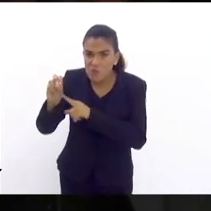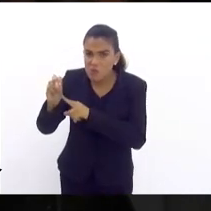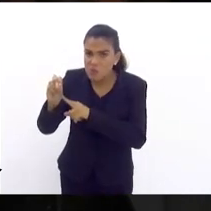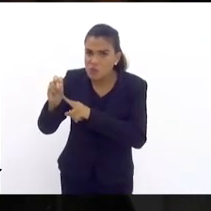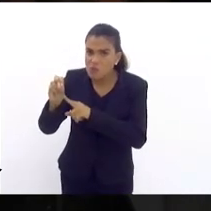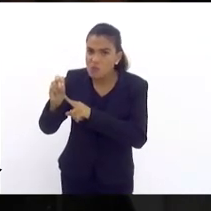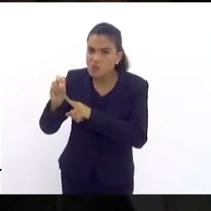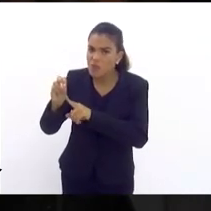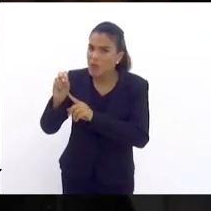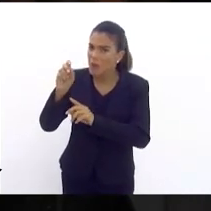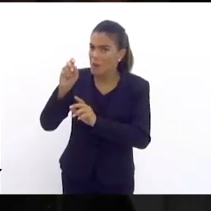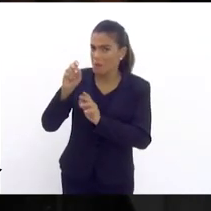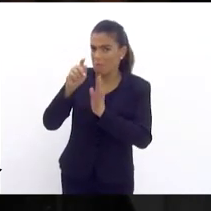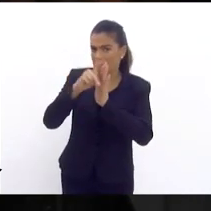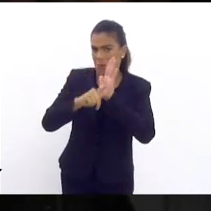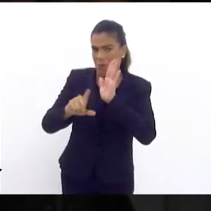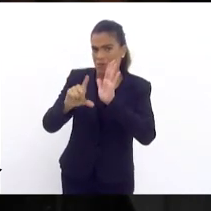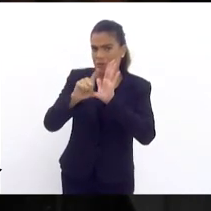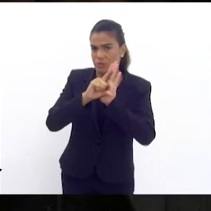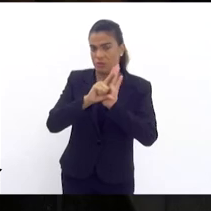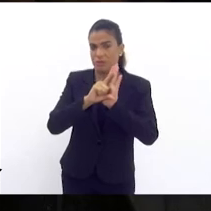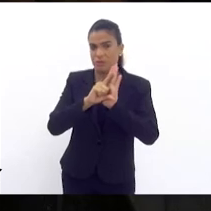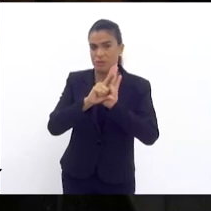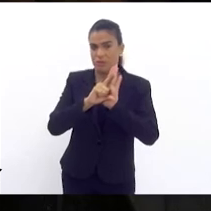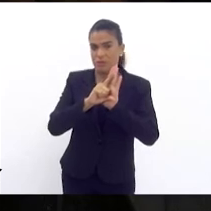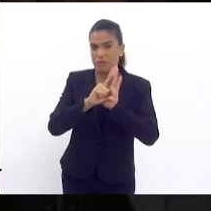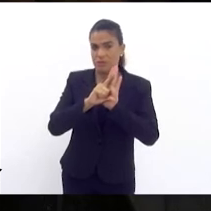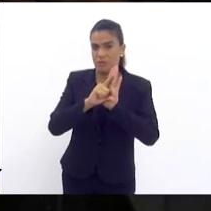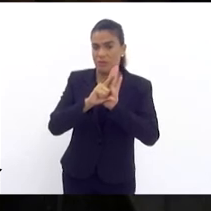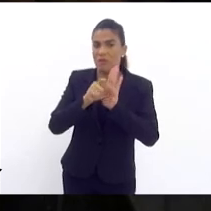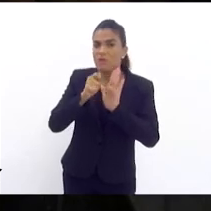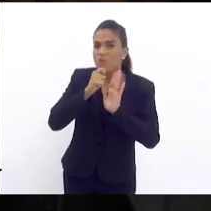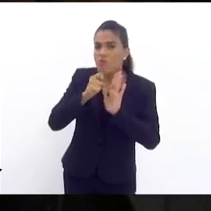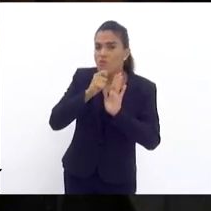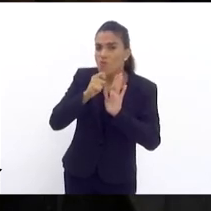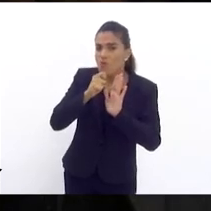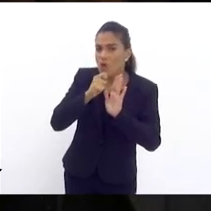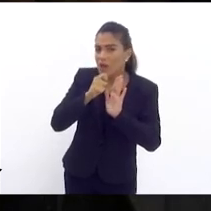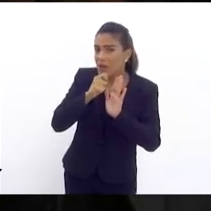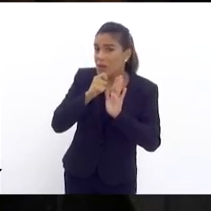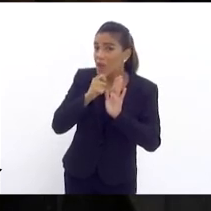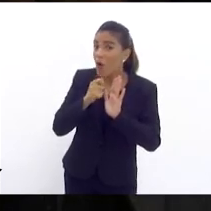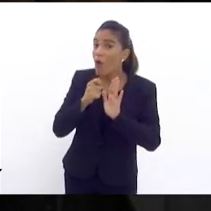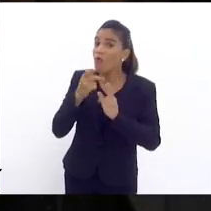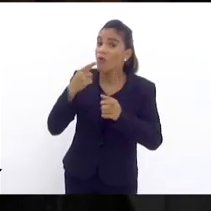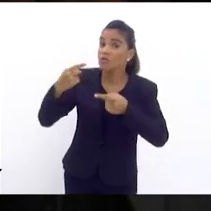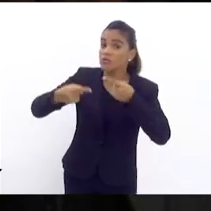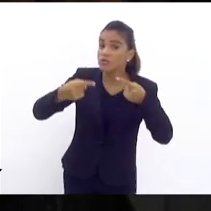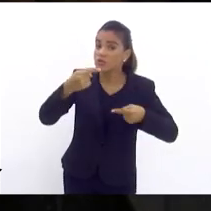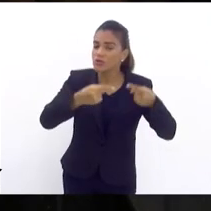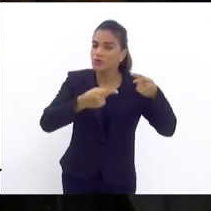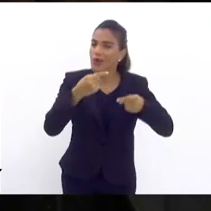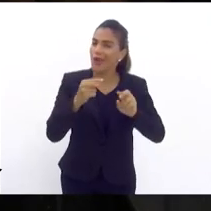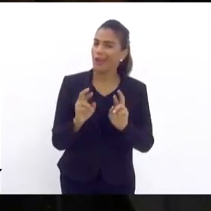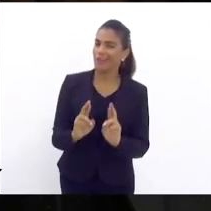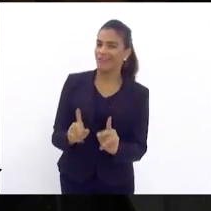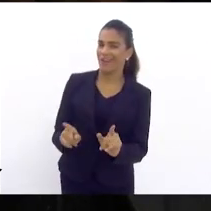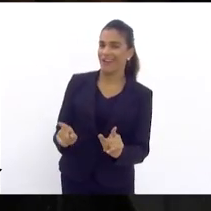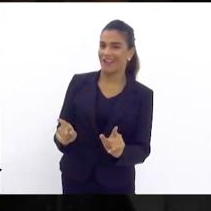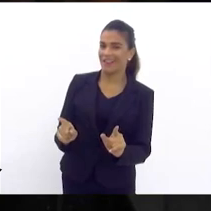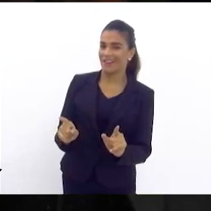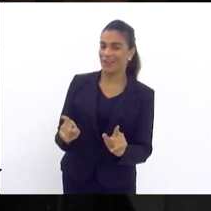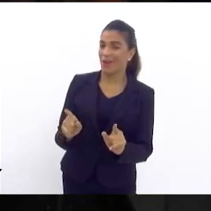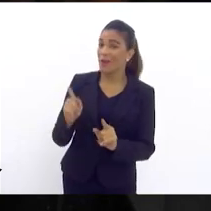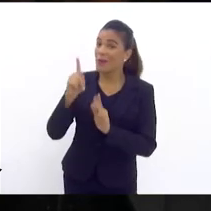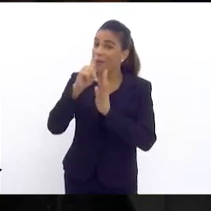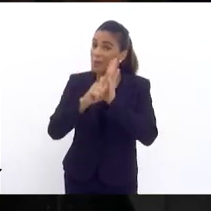sido 500 projetos que não vieram a pauta O que é diferente de